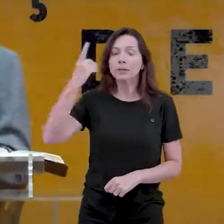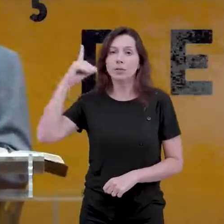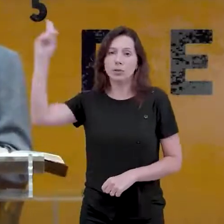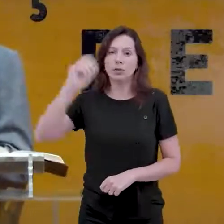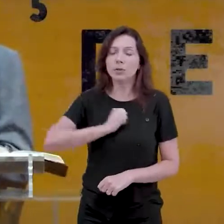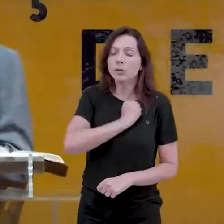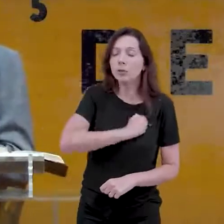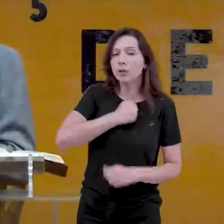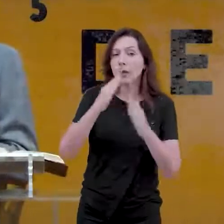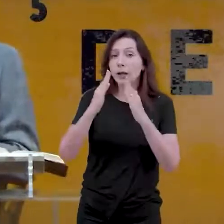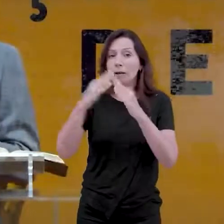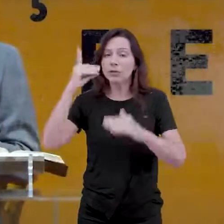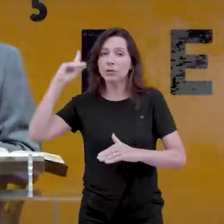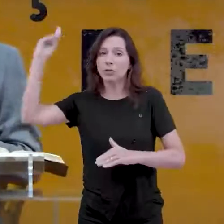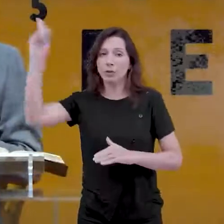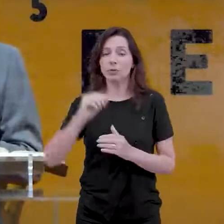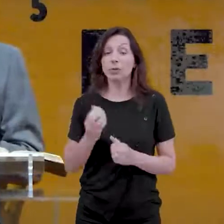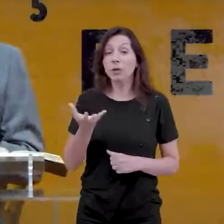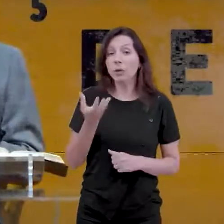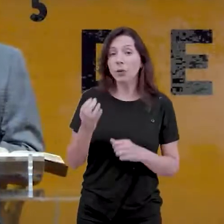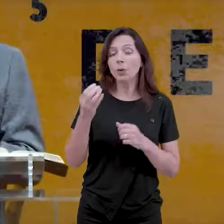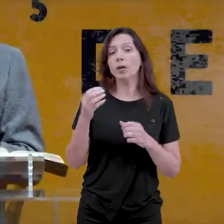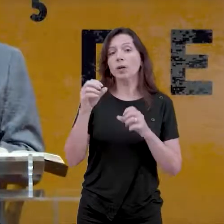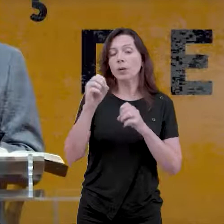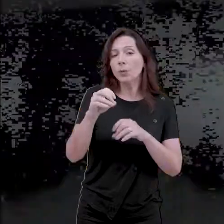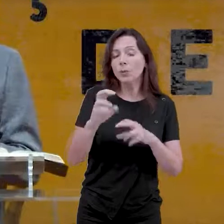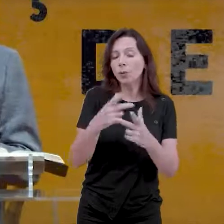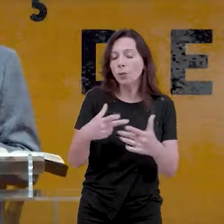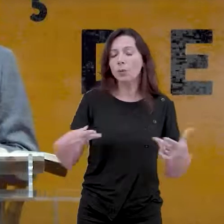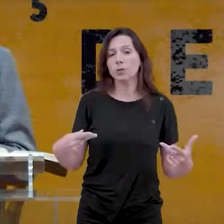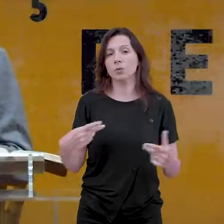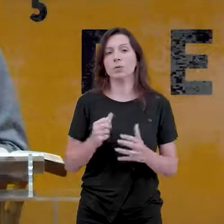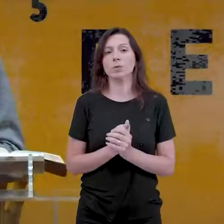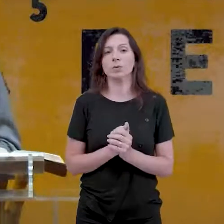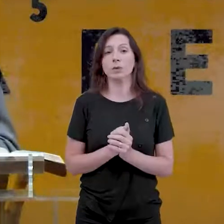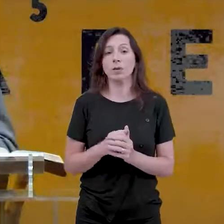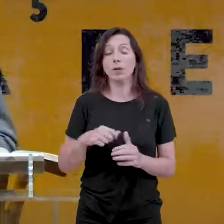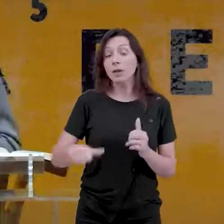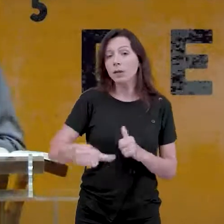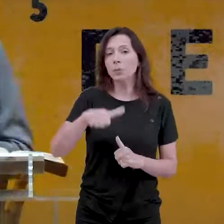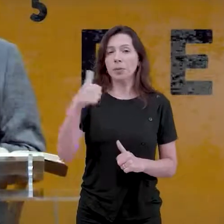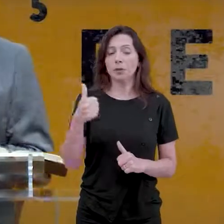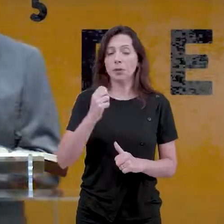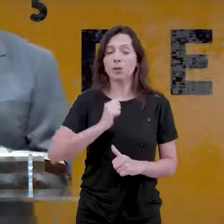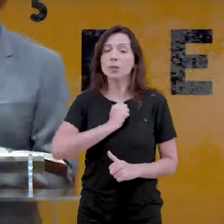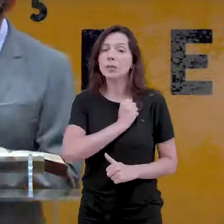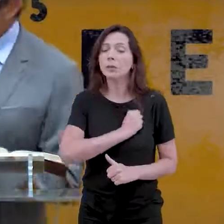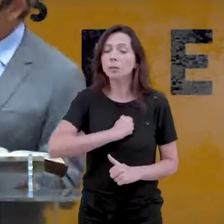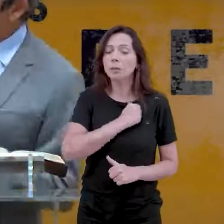Deus. E eu quero enfatizar algumas lições à luz desse salmo. Primeiro, a saudade de Deus